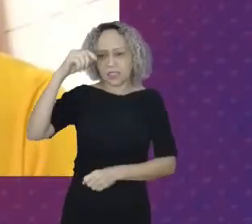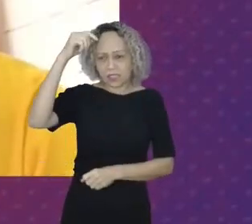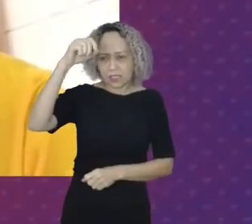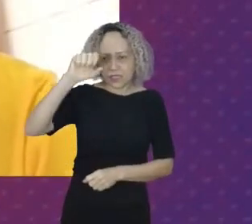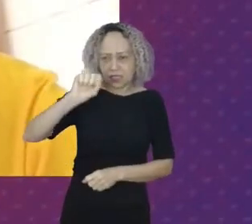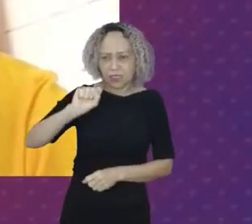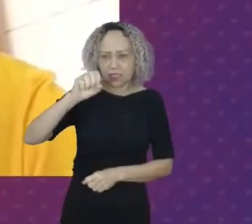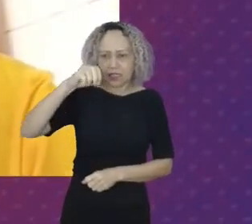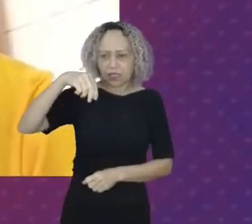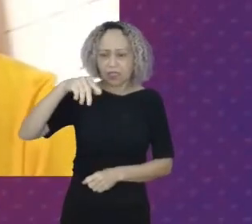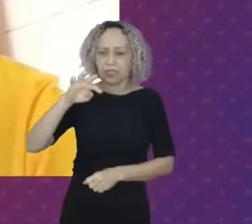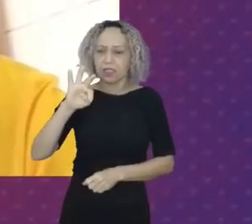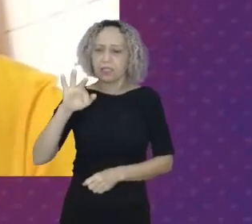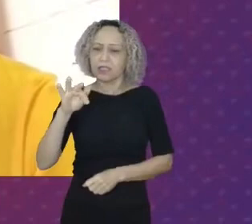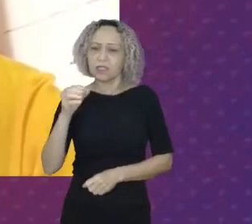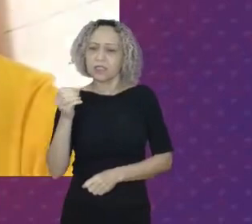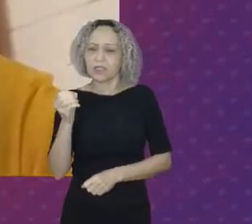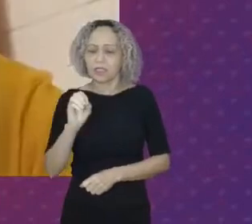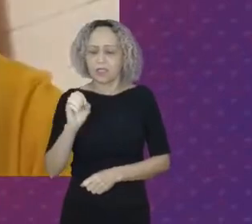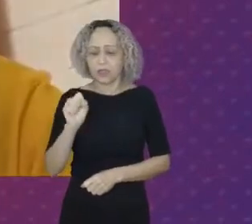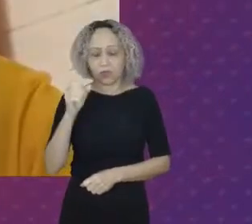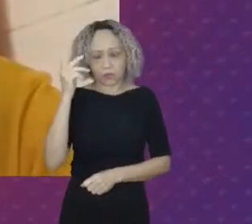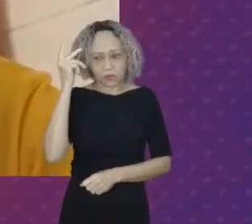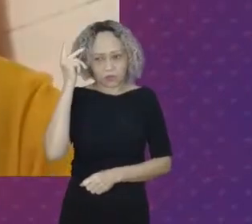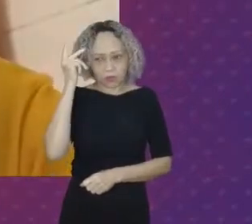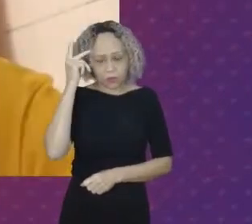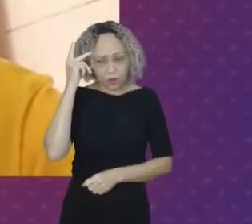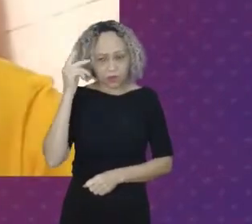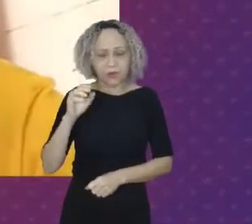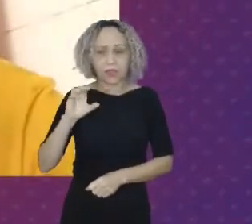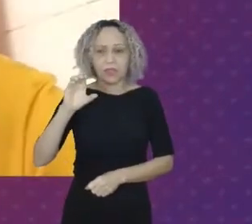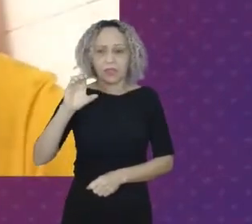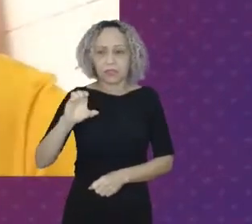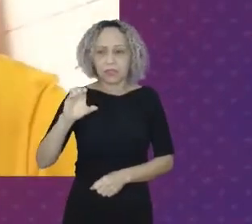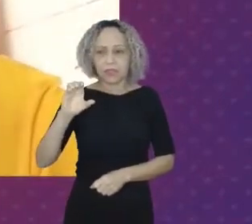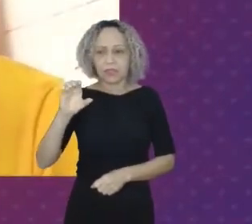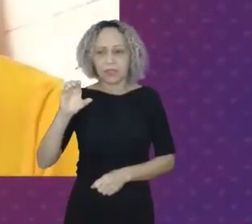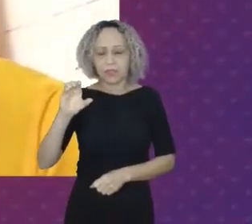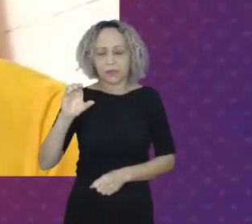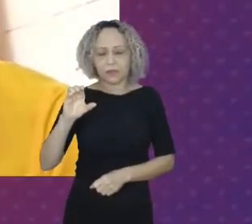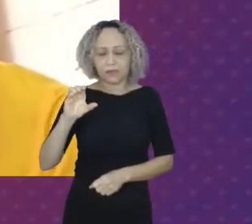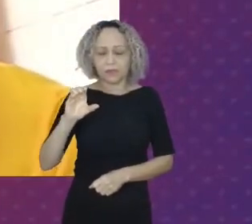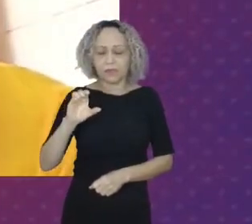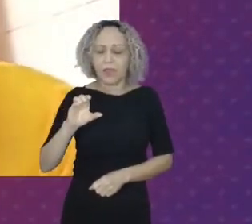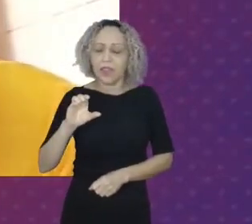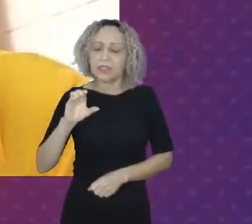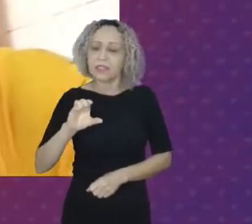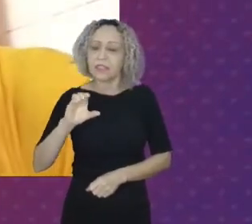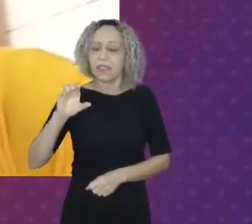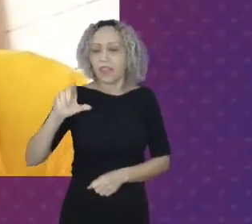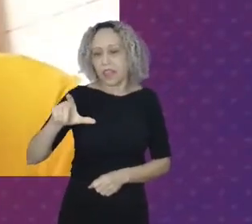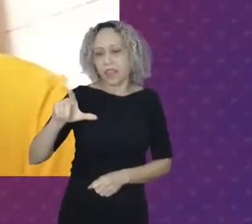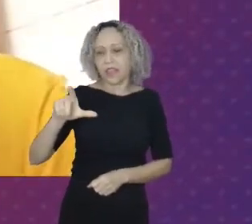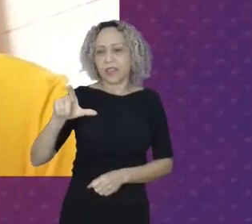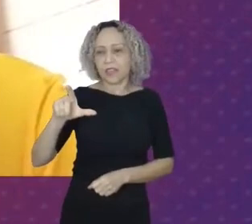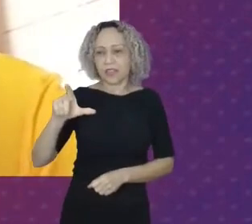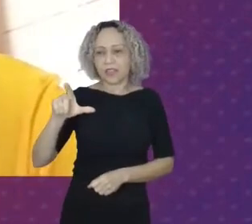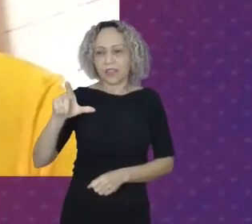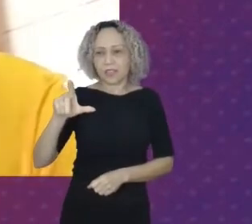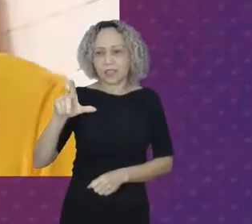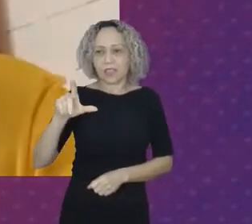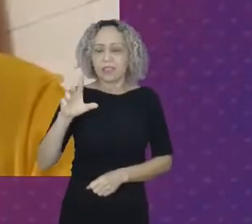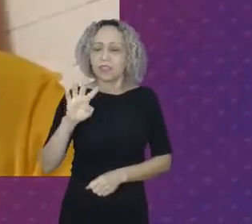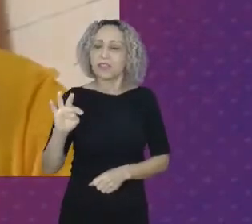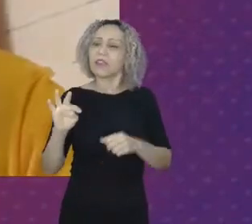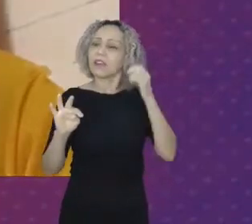E a CLT tem 80 anos, então você imagina que a nossa luta é bem anterior à